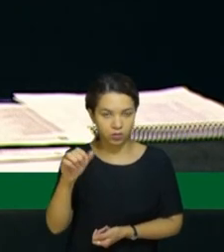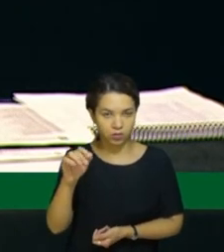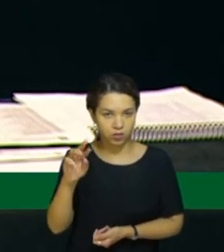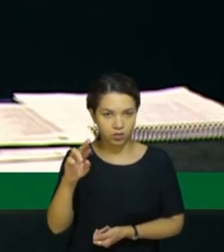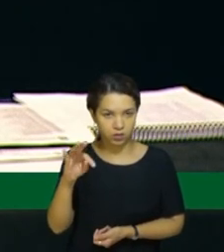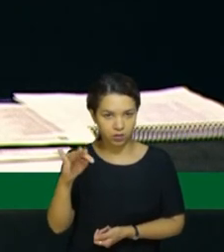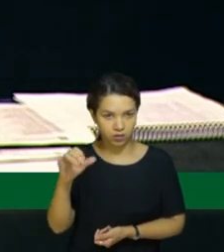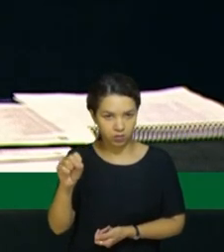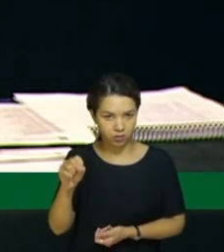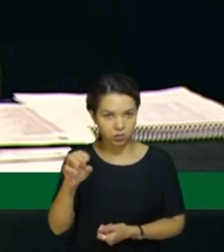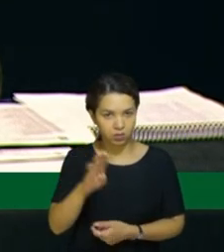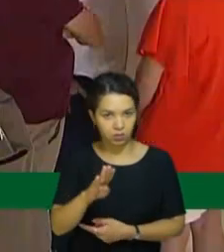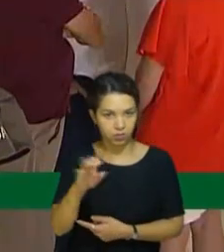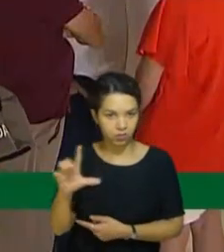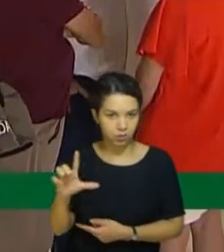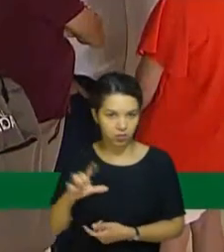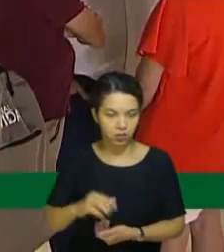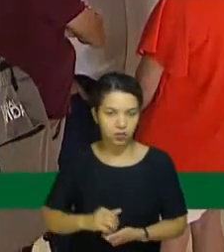de